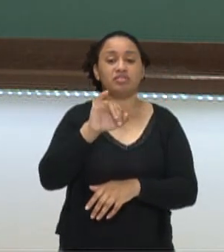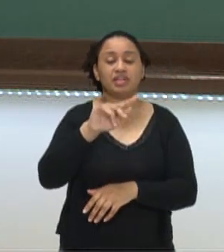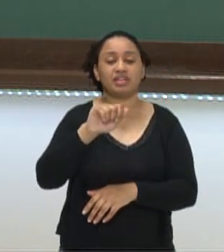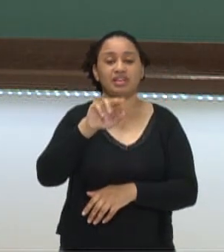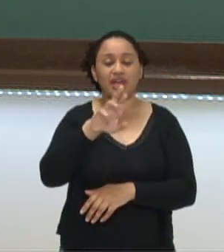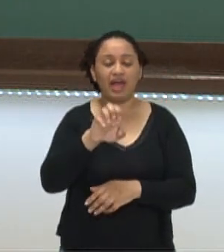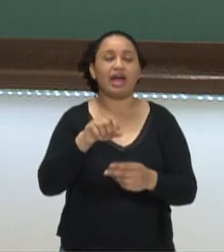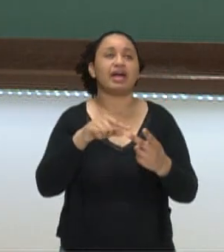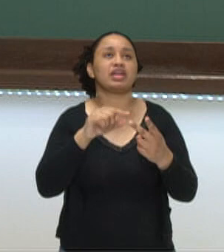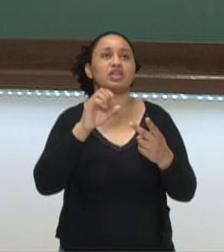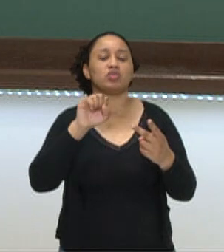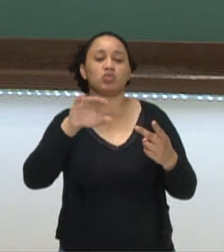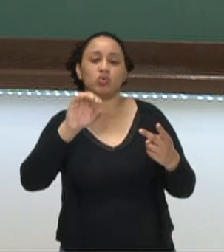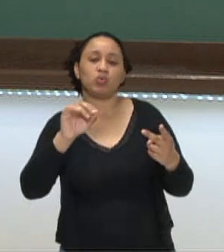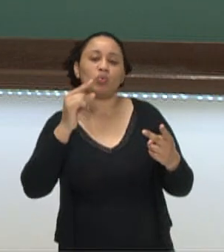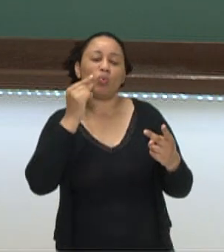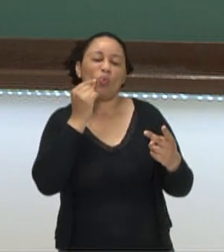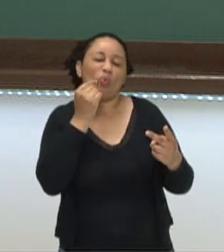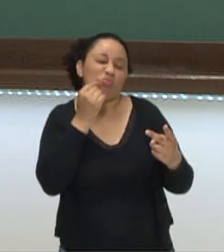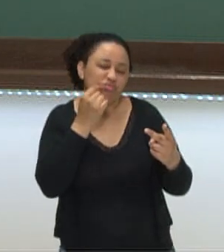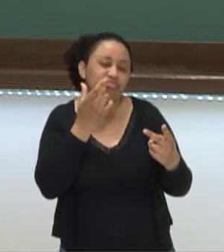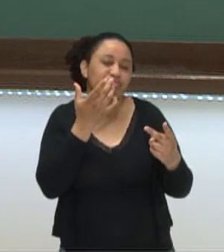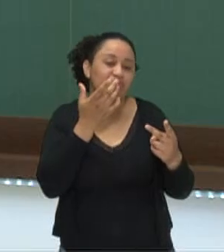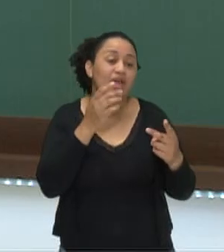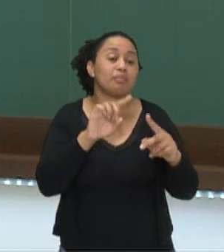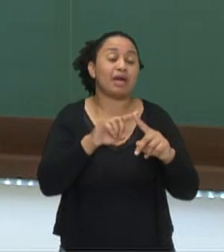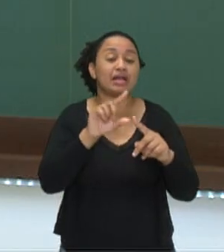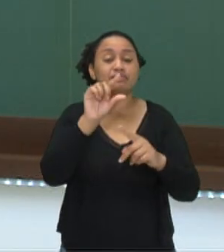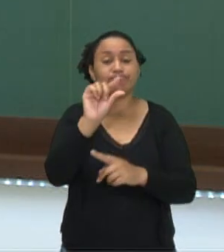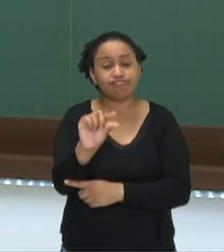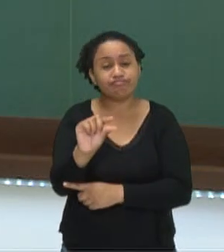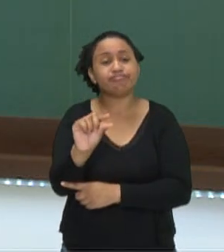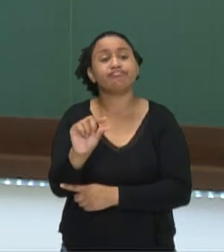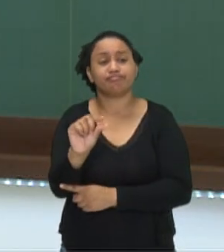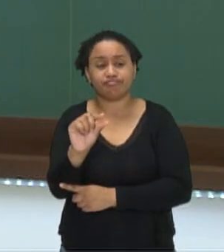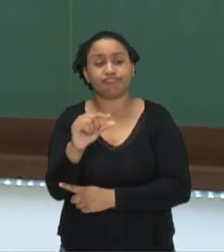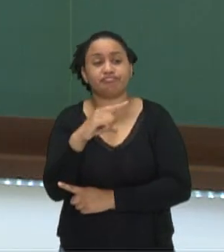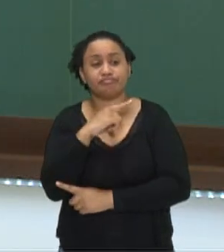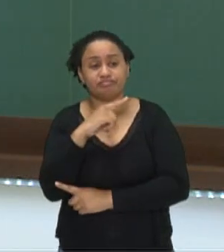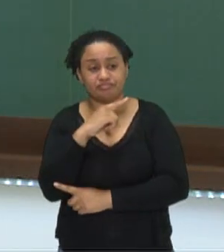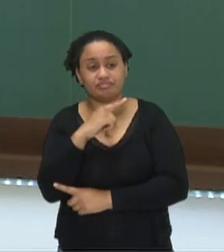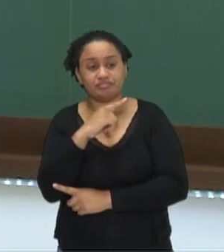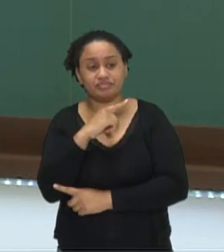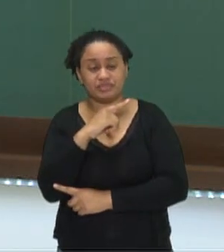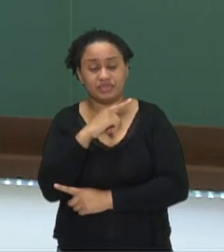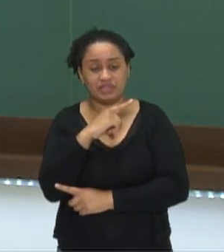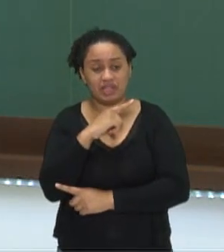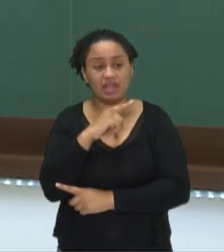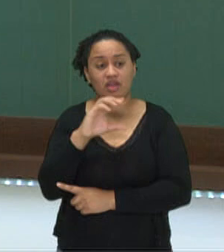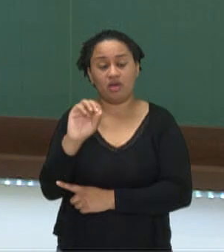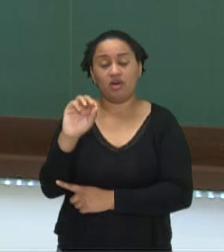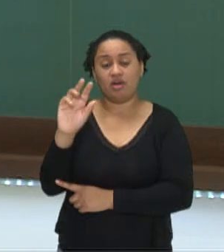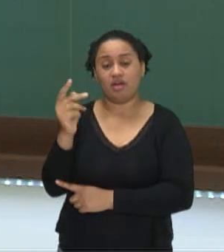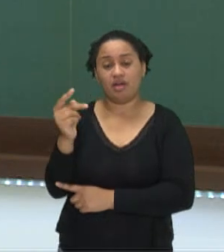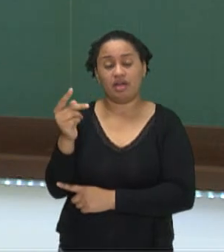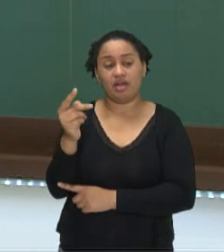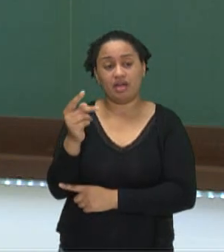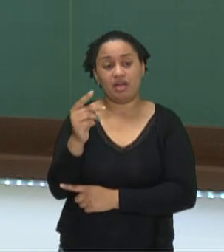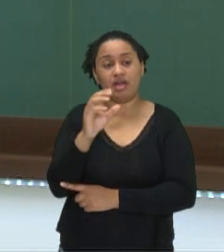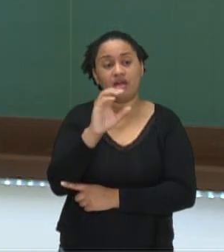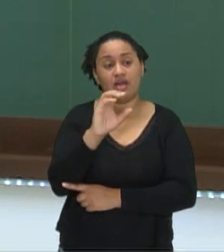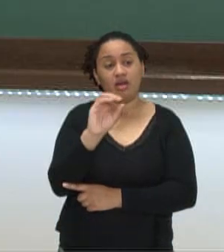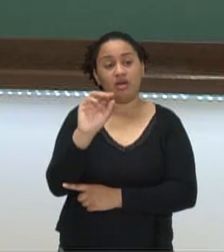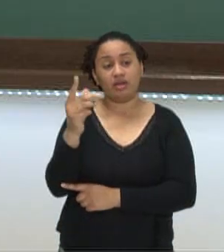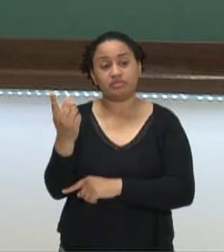limão. Agora, quanto menor a concentração de íons OH+,